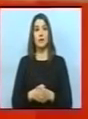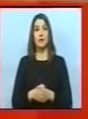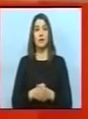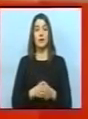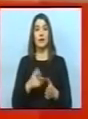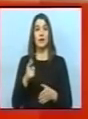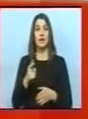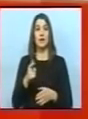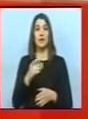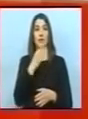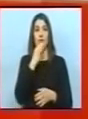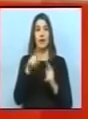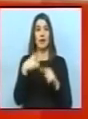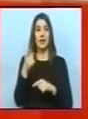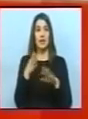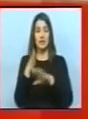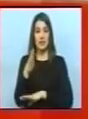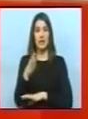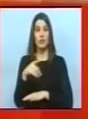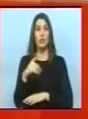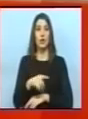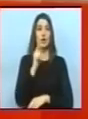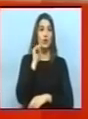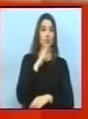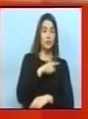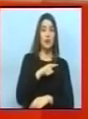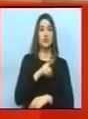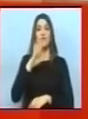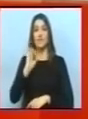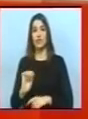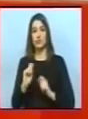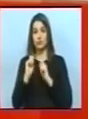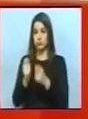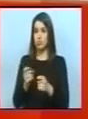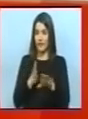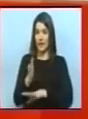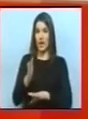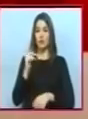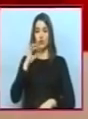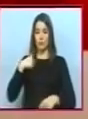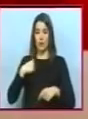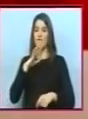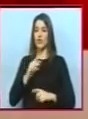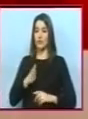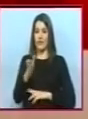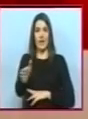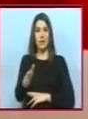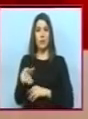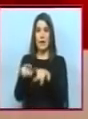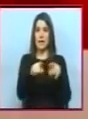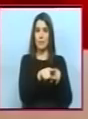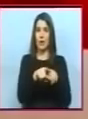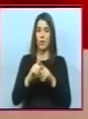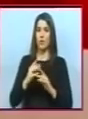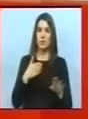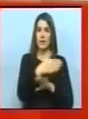direto e de... Ou seja, de pais para filhos, é direto? Pais para filhos é direto, sim. E portanto, entre irmãos, aí, não é direto? Entre irmãos não é